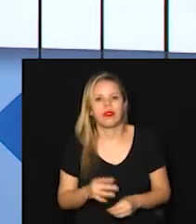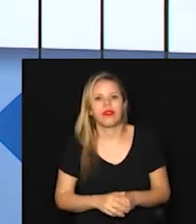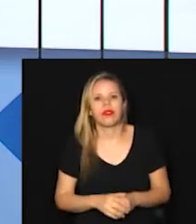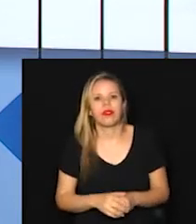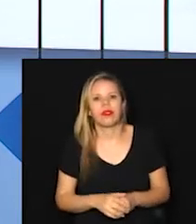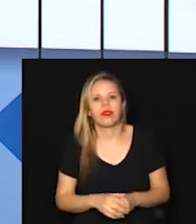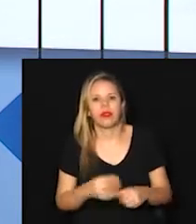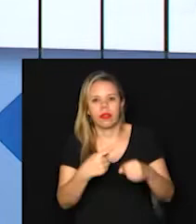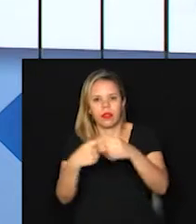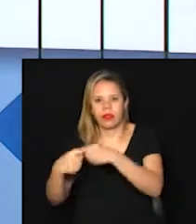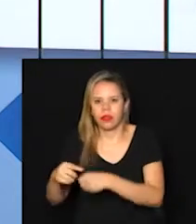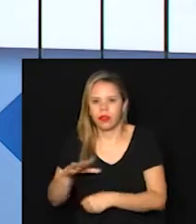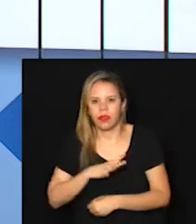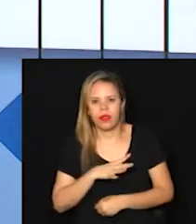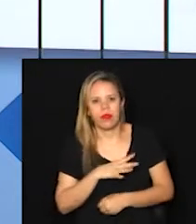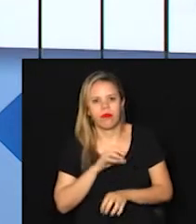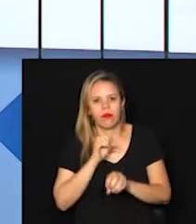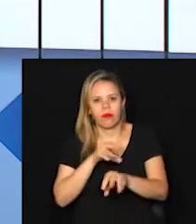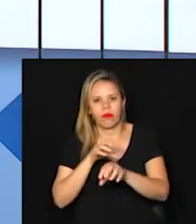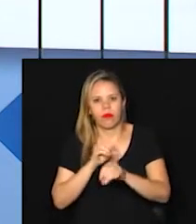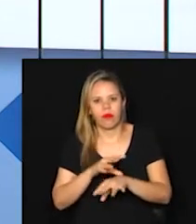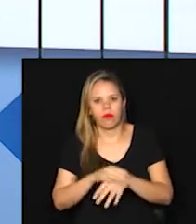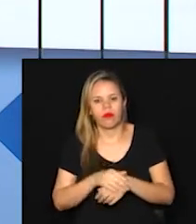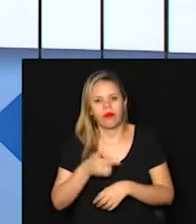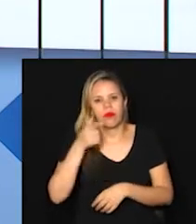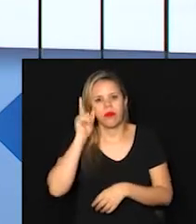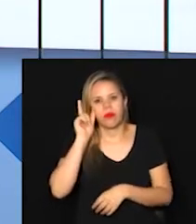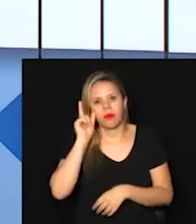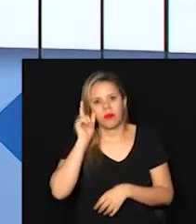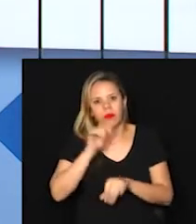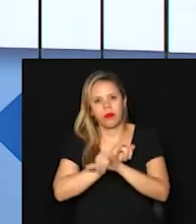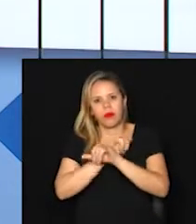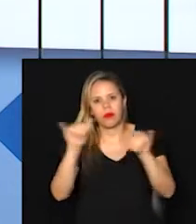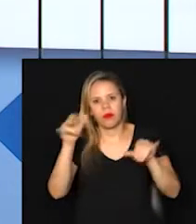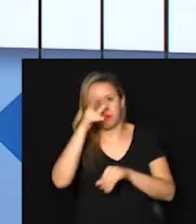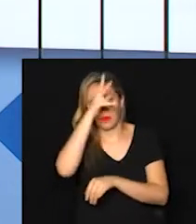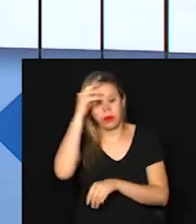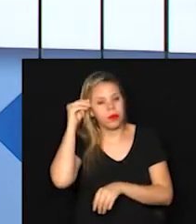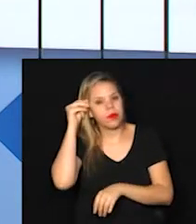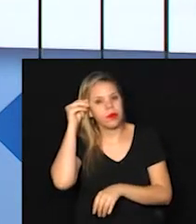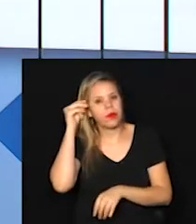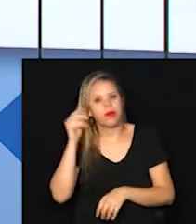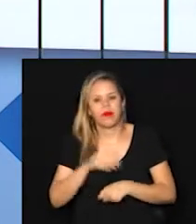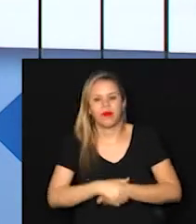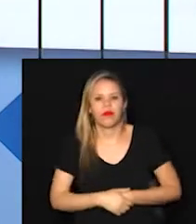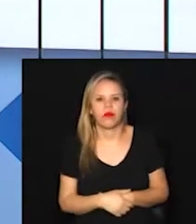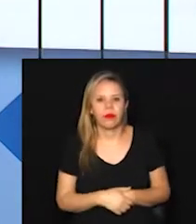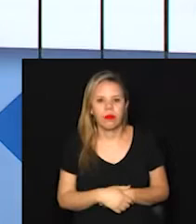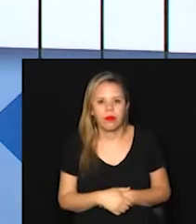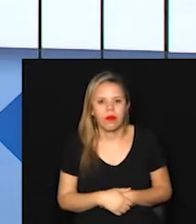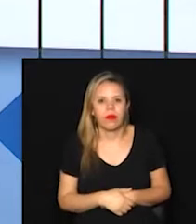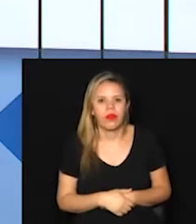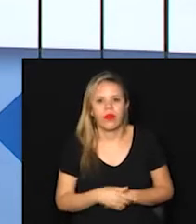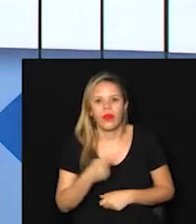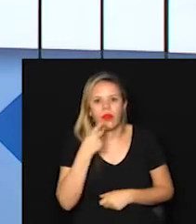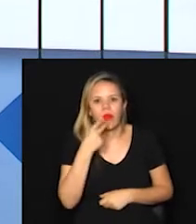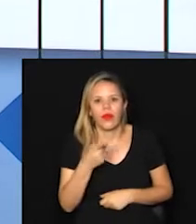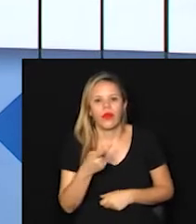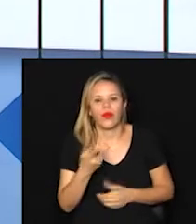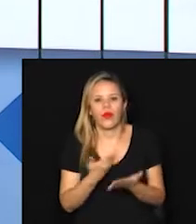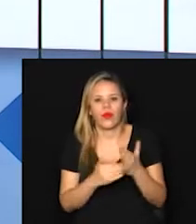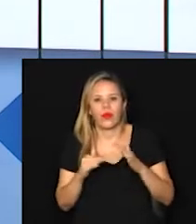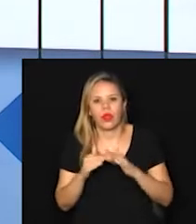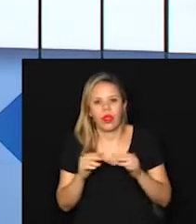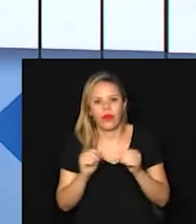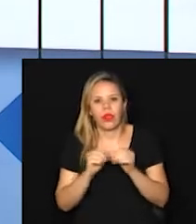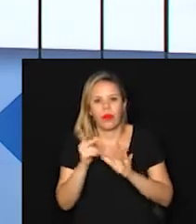rede municipal de ensino, que foi ontem anunciada pelo prefeito Jonas Donizete. Ele fala aí que as escolas farão